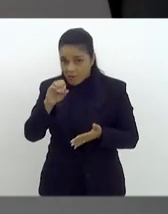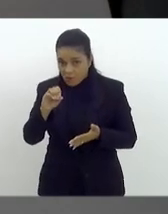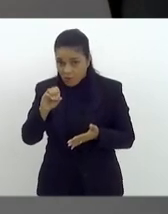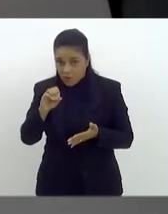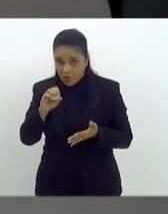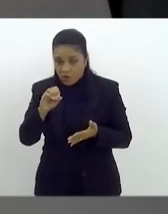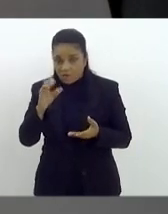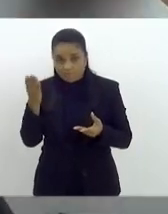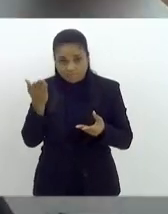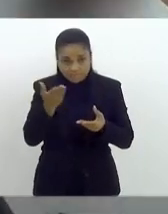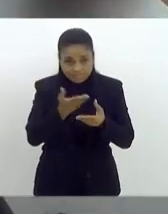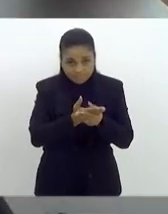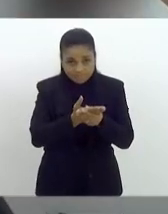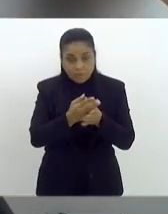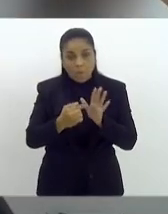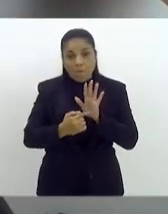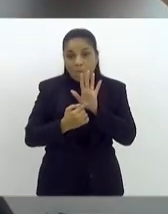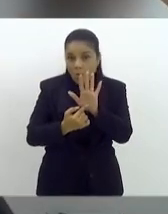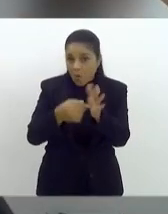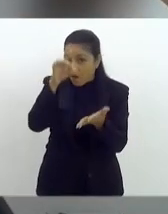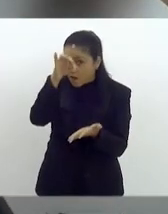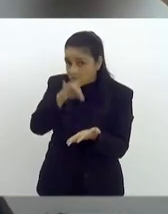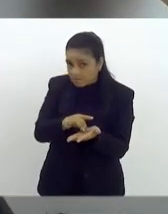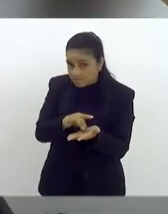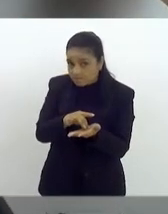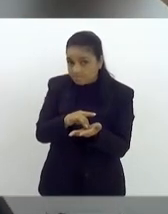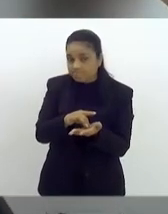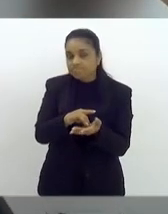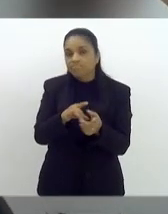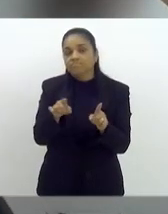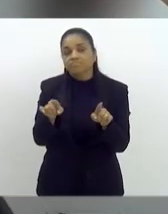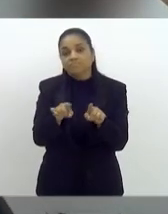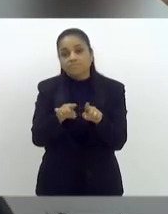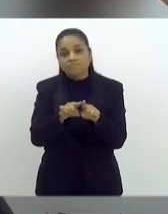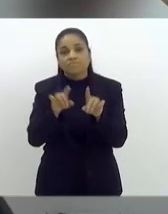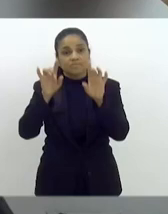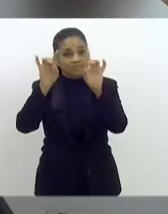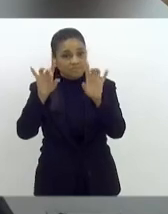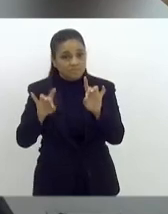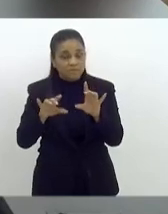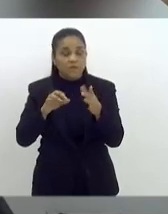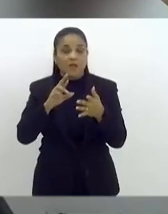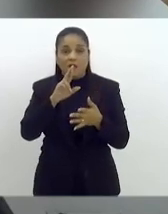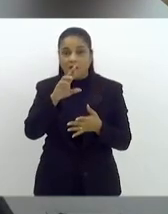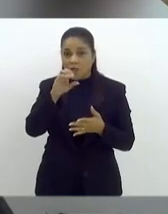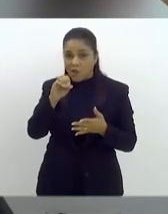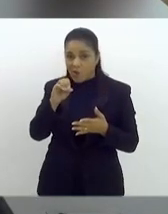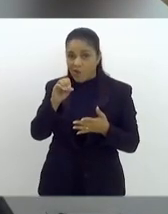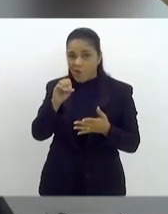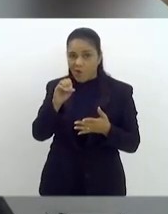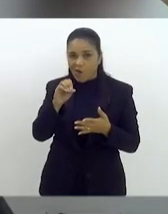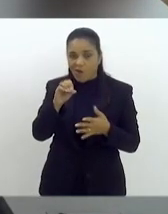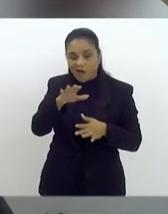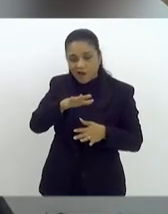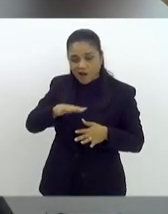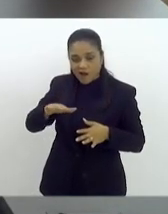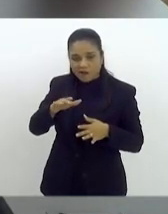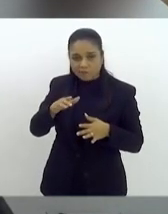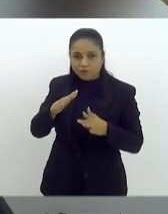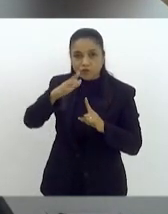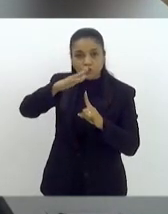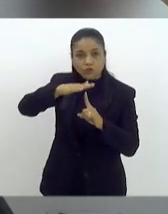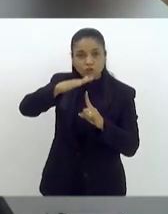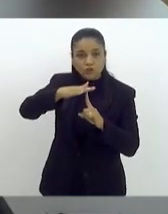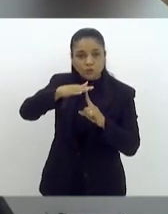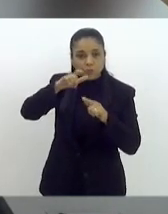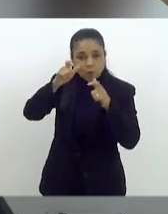retrato da realidade essa tipificação também né hoje no ro nós temos o campo tipo do local e o